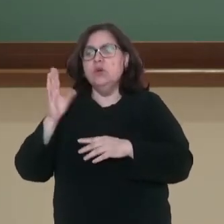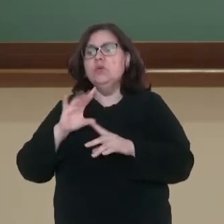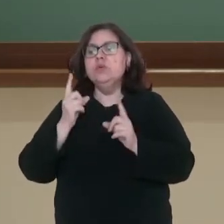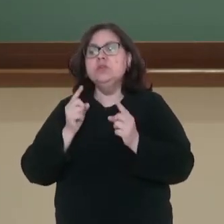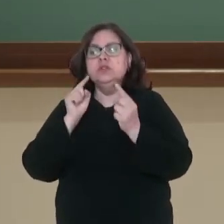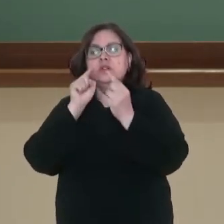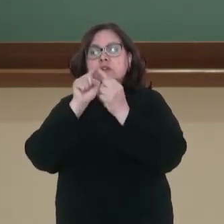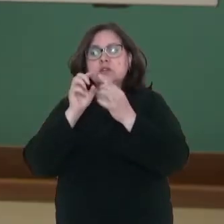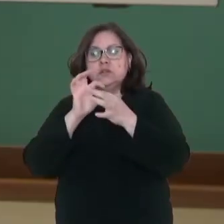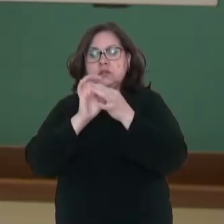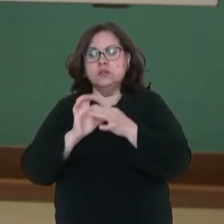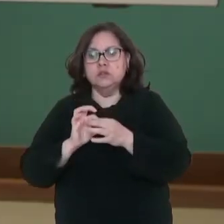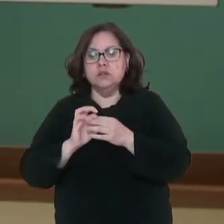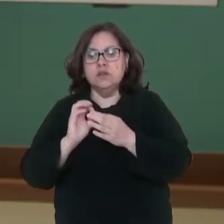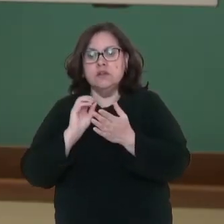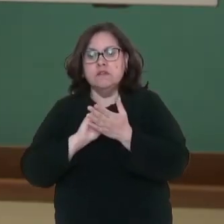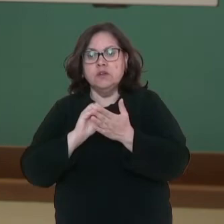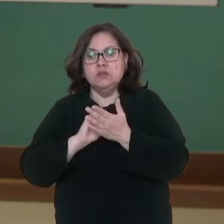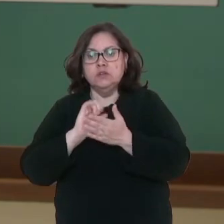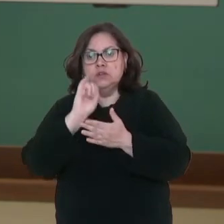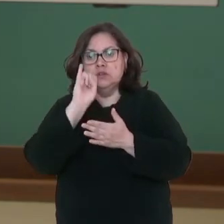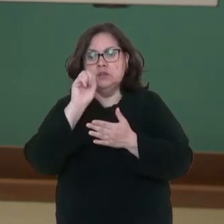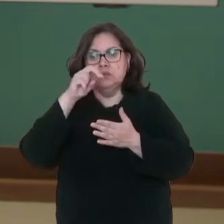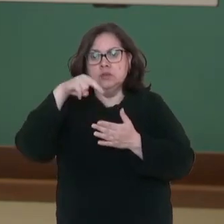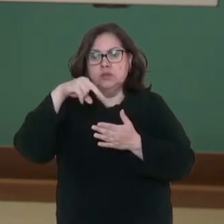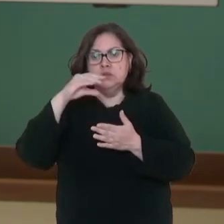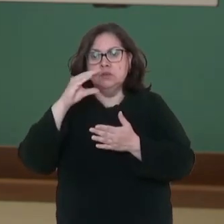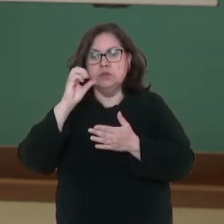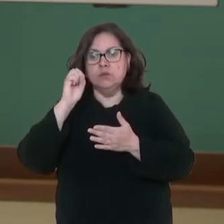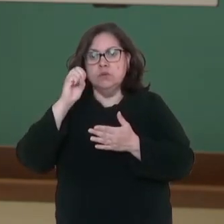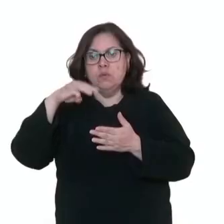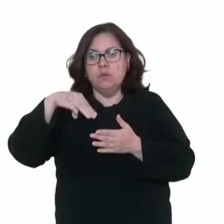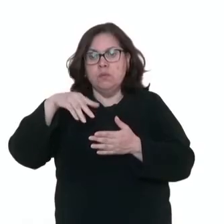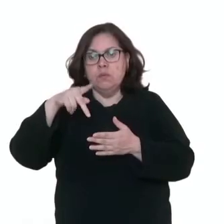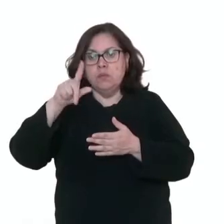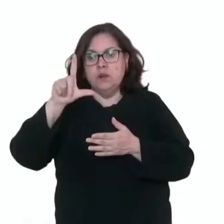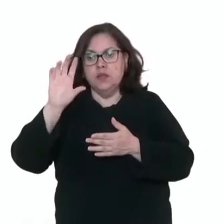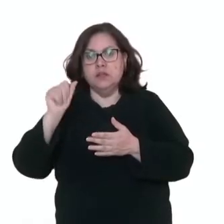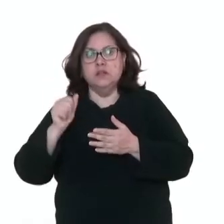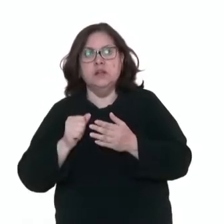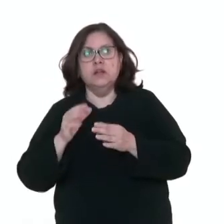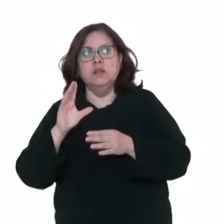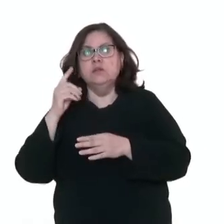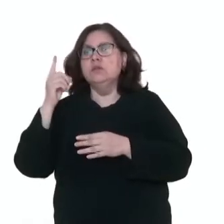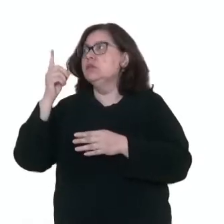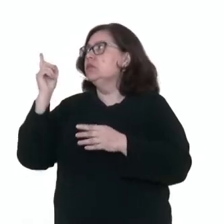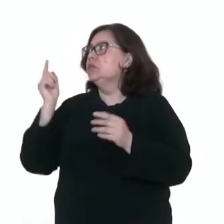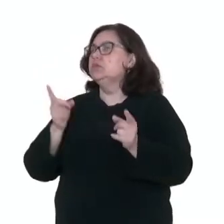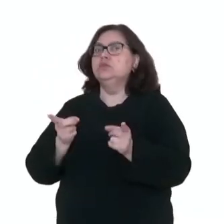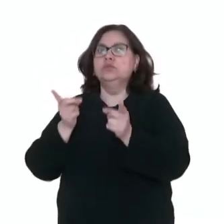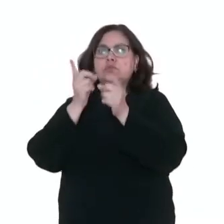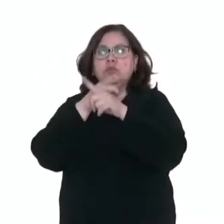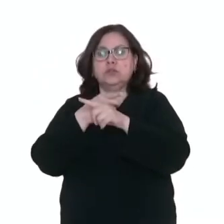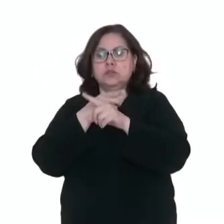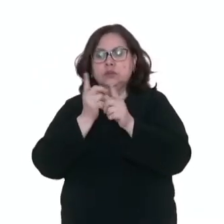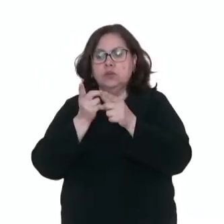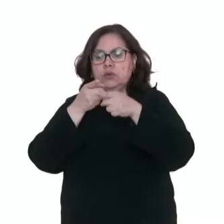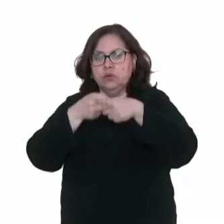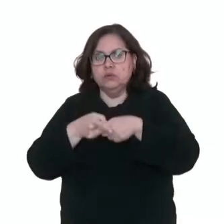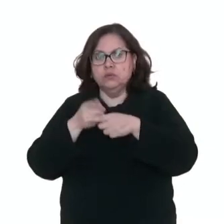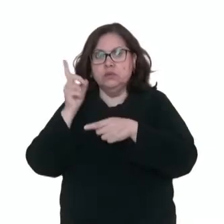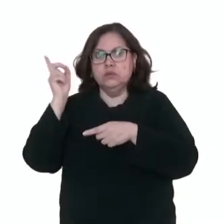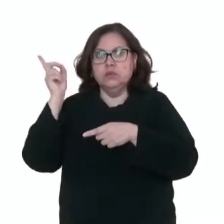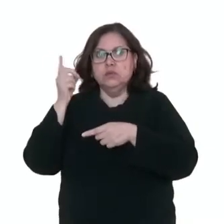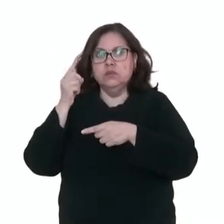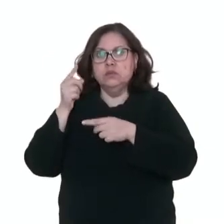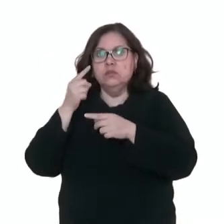ligação é do tipo incompleta, ocorre o chamado crossing over. E o que acontece? Troca de partes entre cromossomos. E